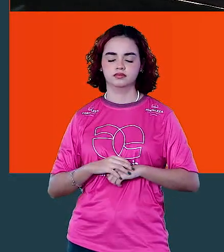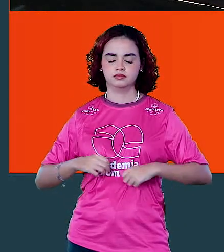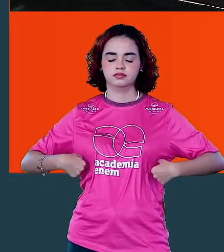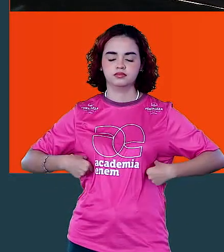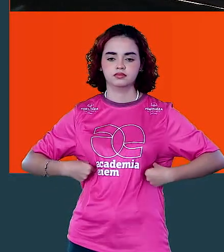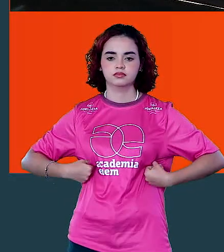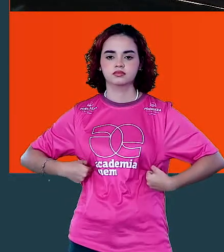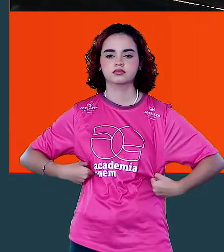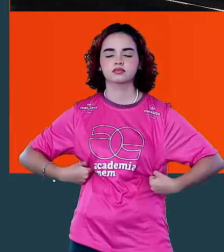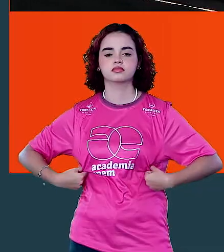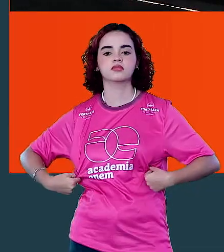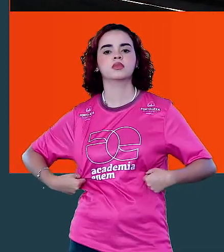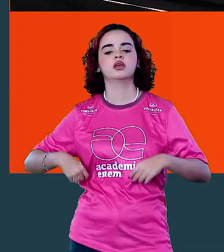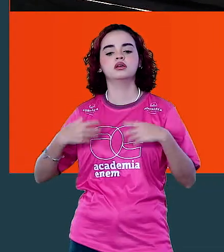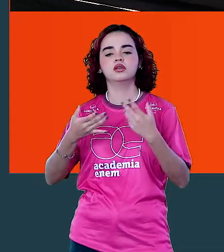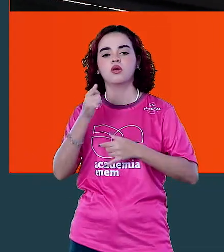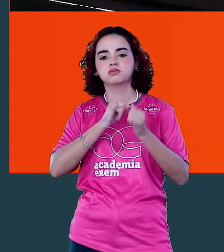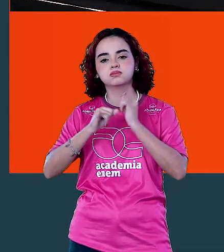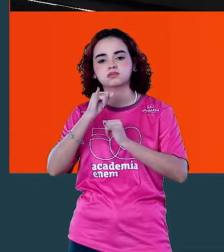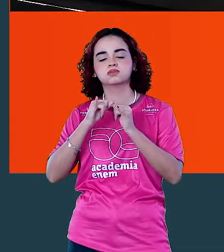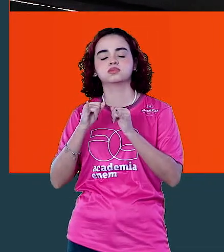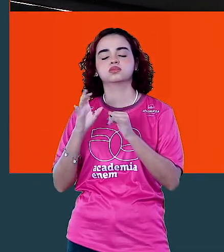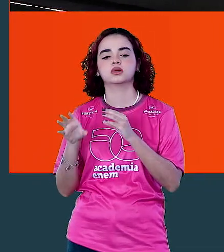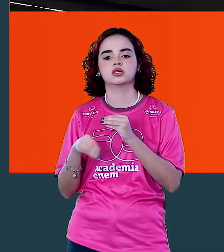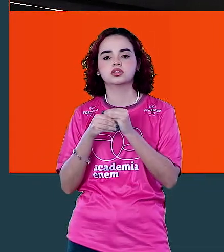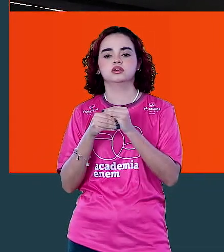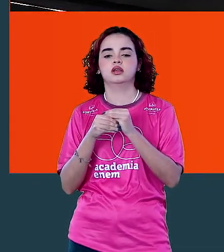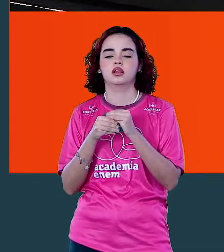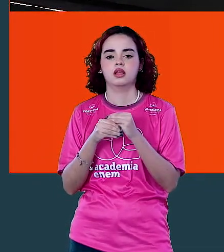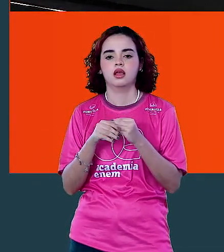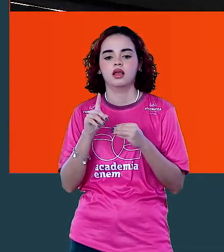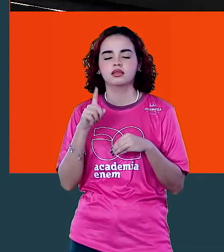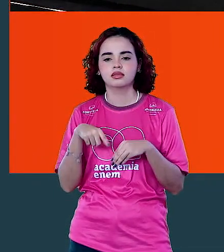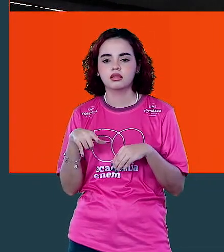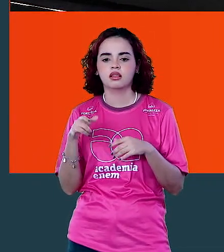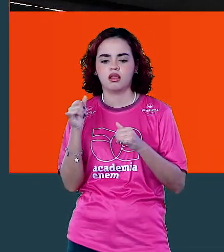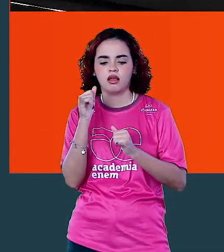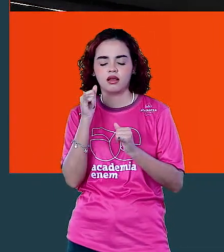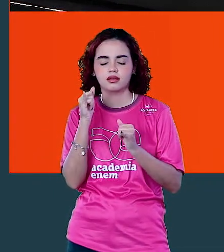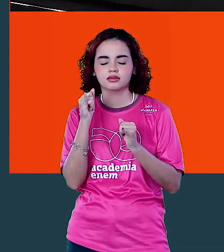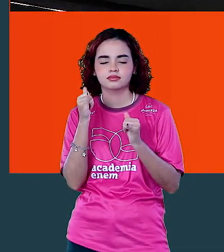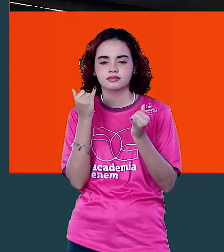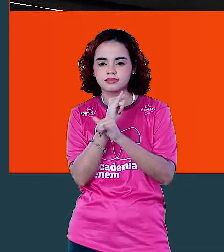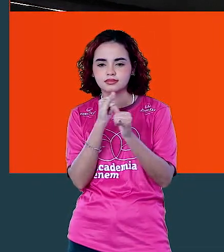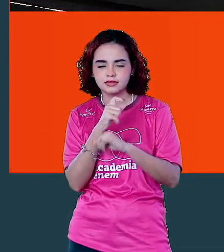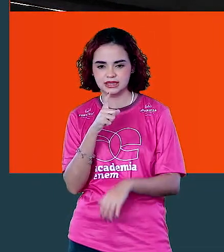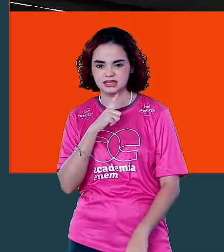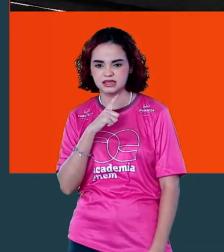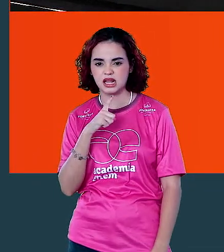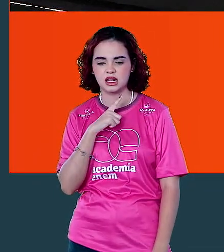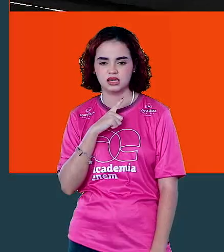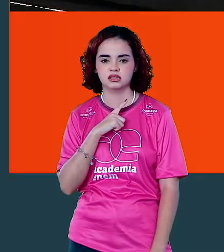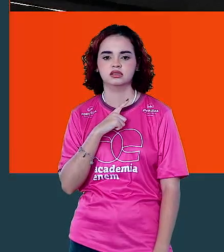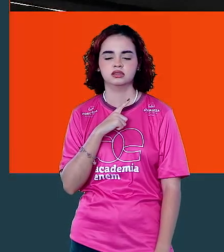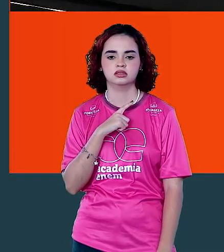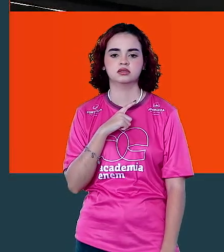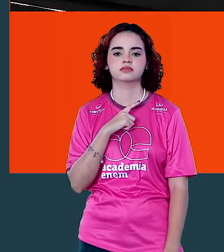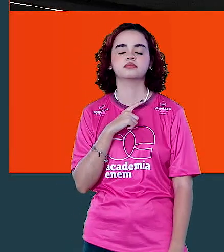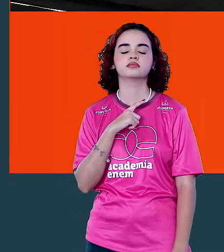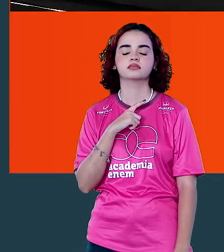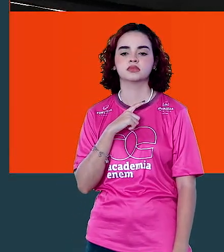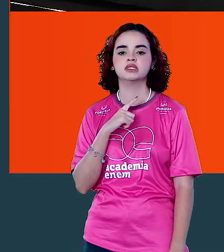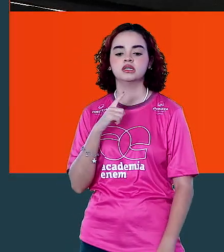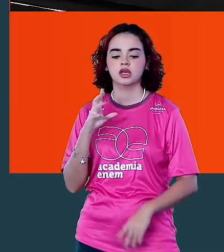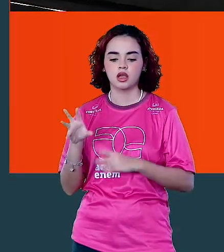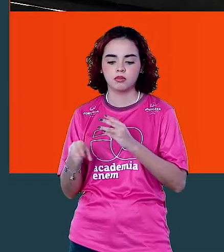que os compostos químicos possuem cargas elétricas? Sim. Que essas cargas, elas podem se somar para